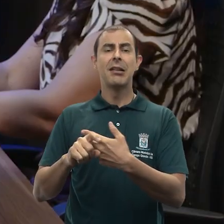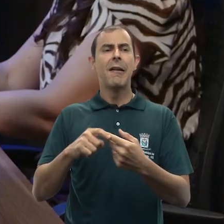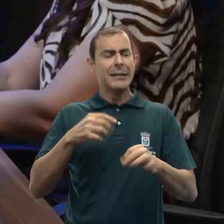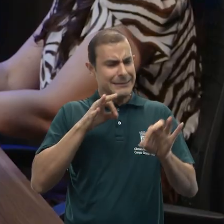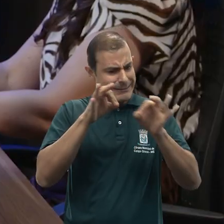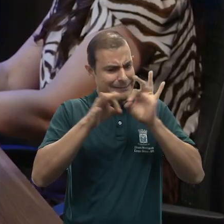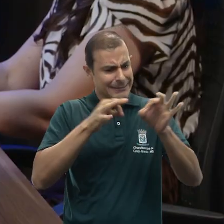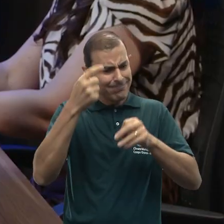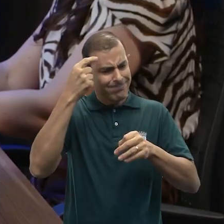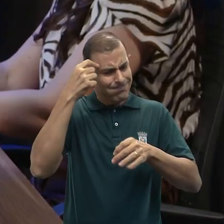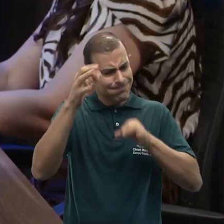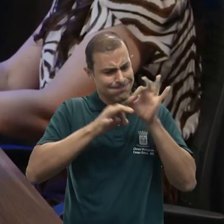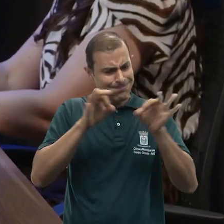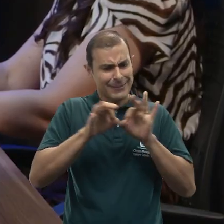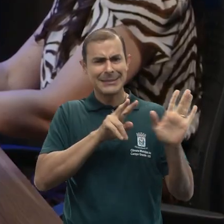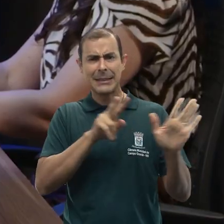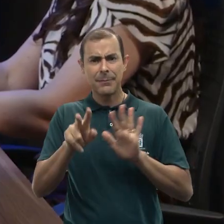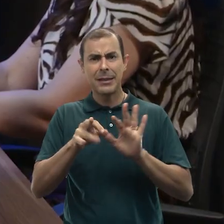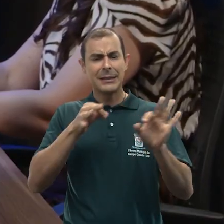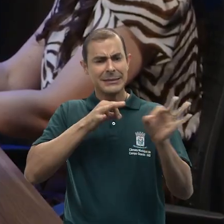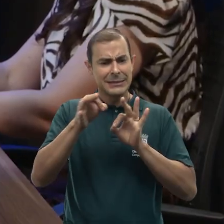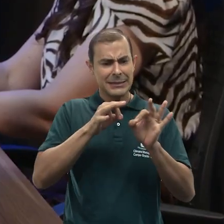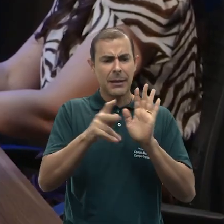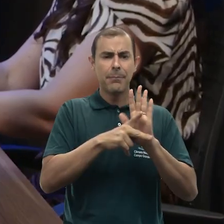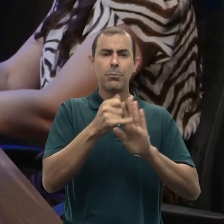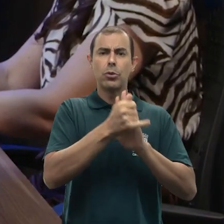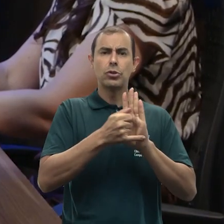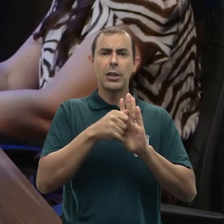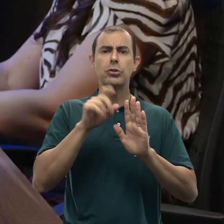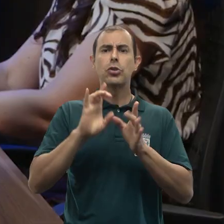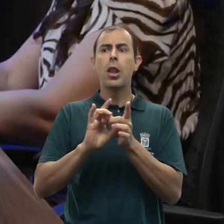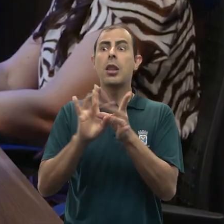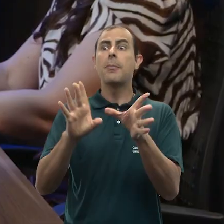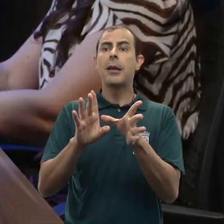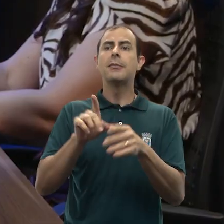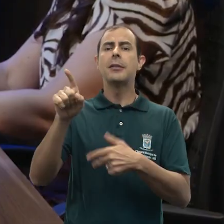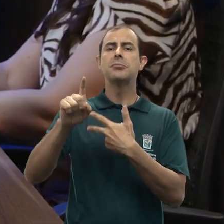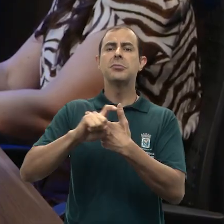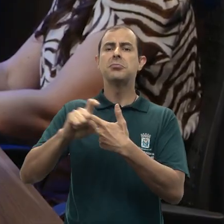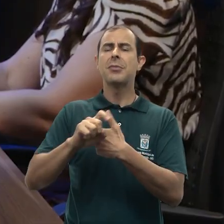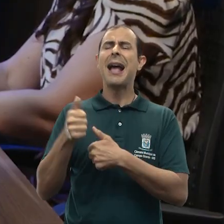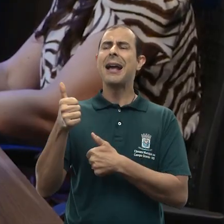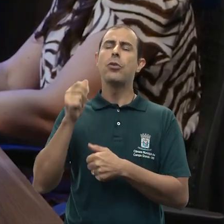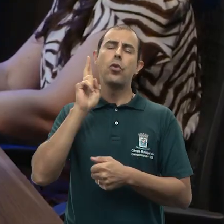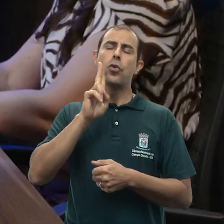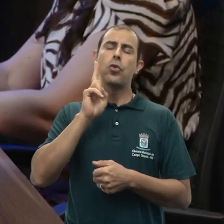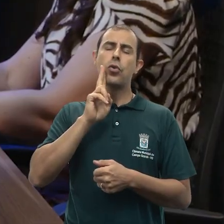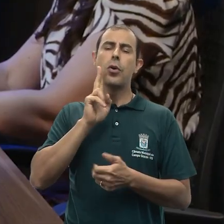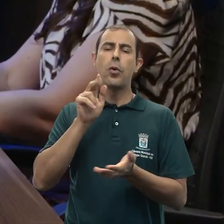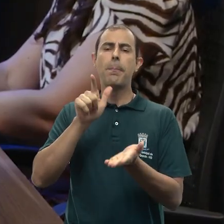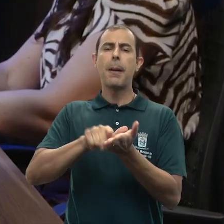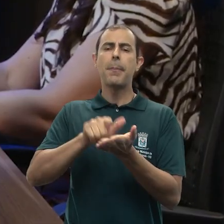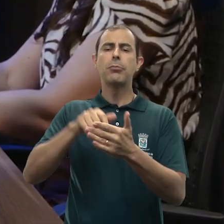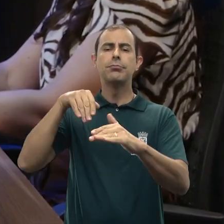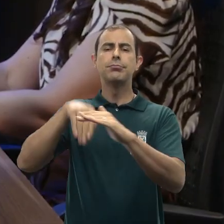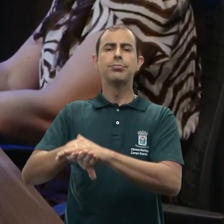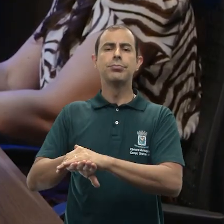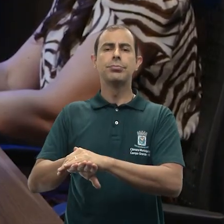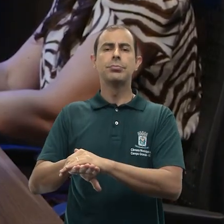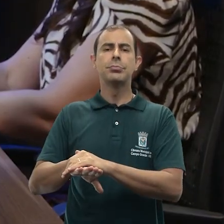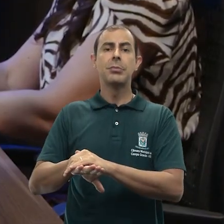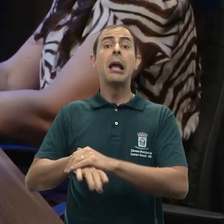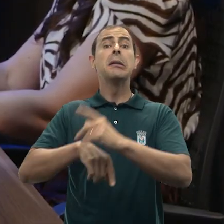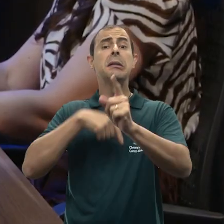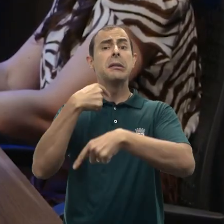cria projetos autorizativos que muitas vezes vai para o executivo e vira um papel guardado numa gaveta. E lá